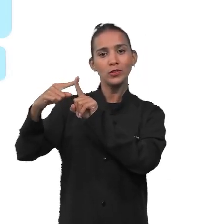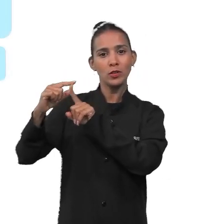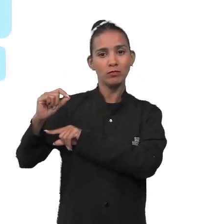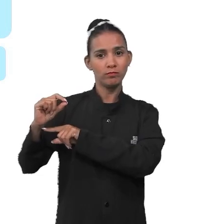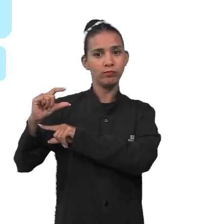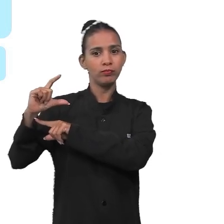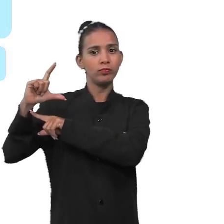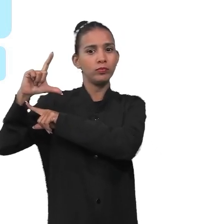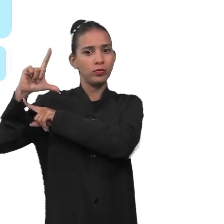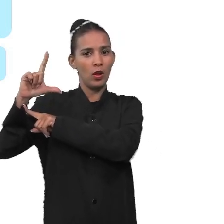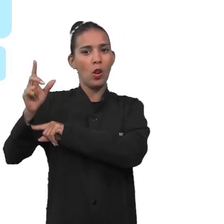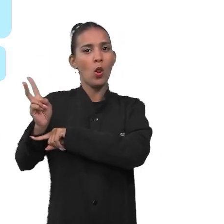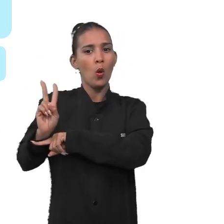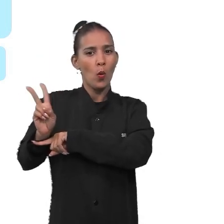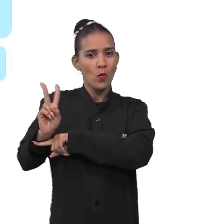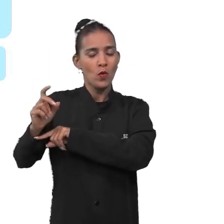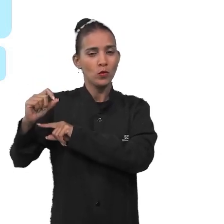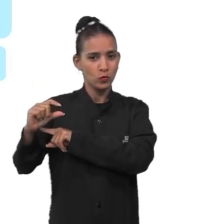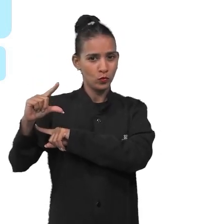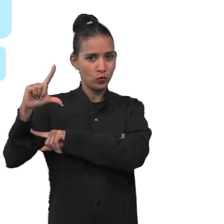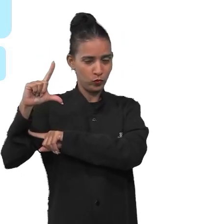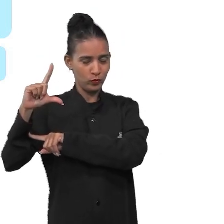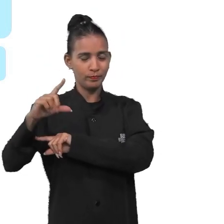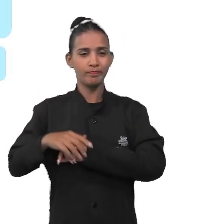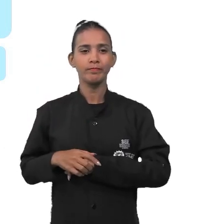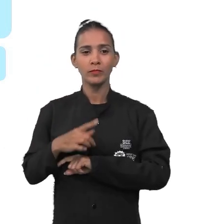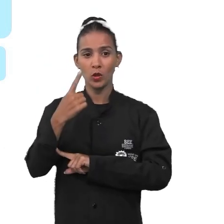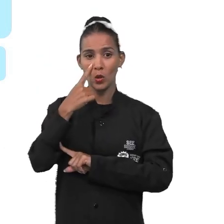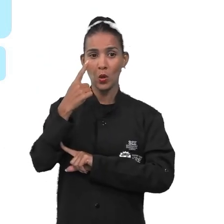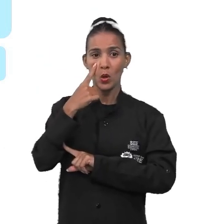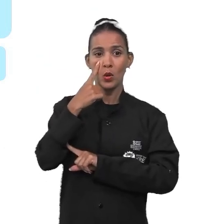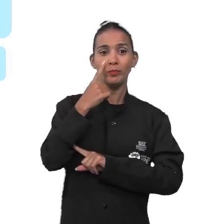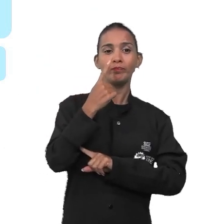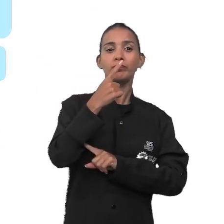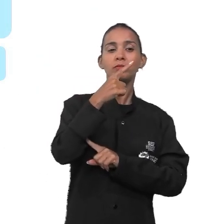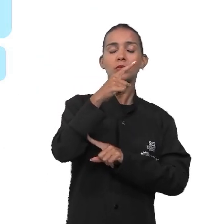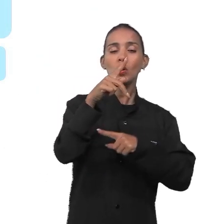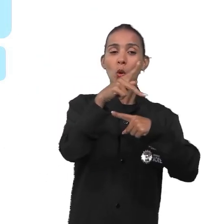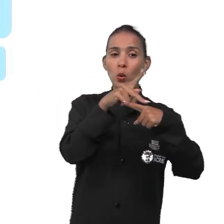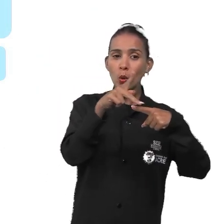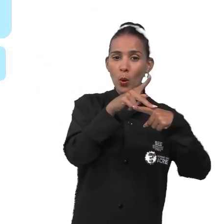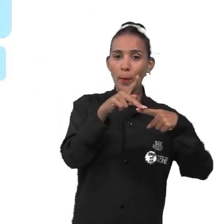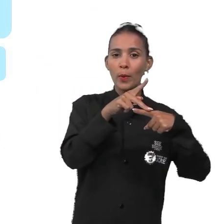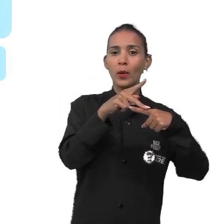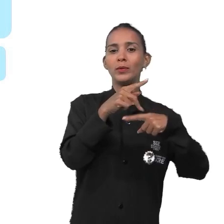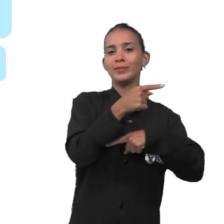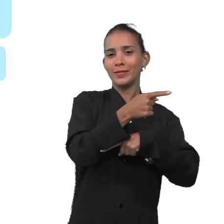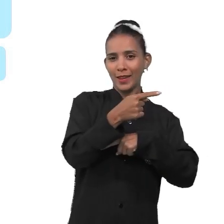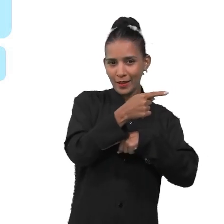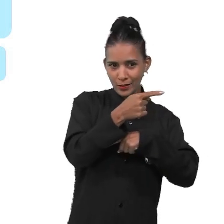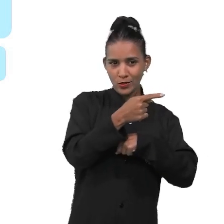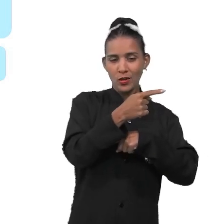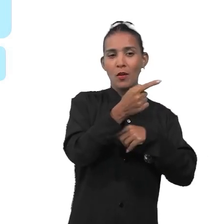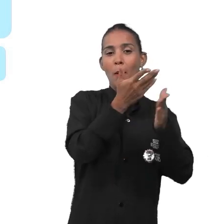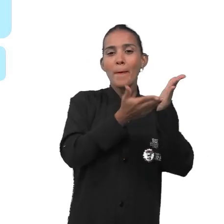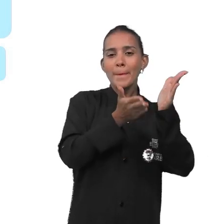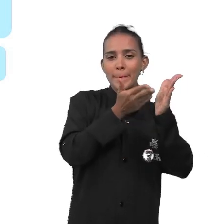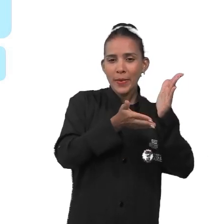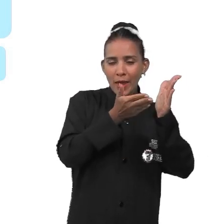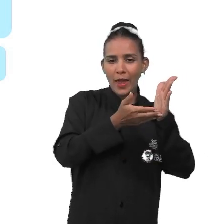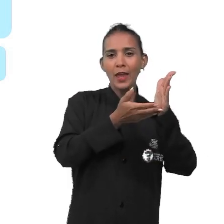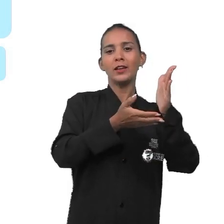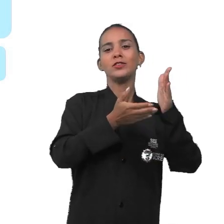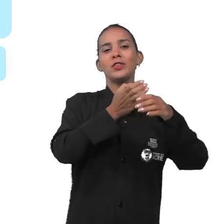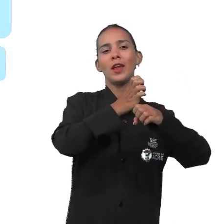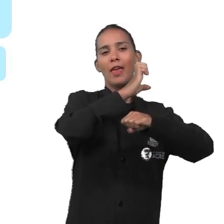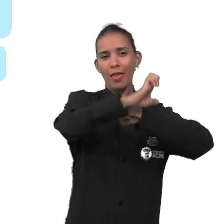potencial de redução maior. No polo negativo acontece a perda de elétrons, ou seja,